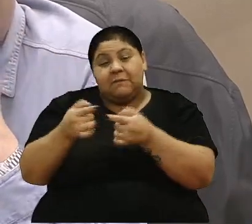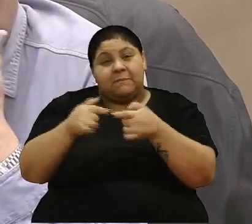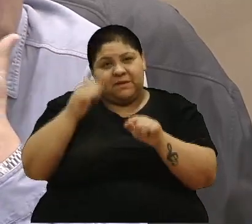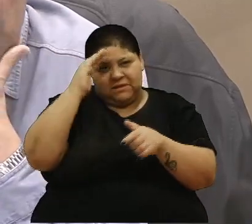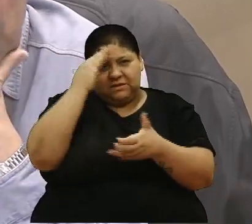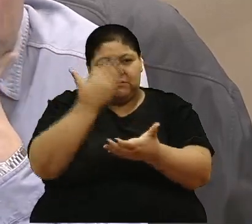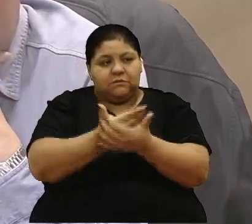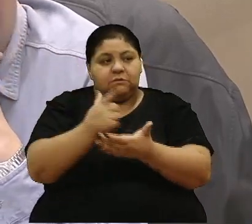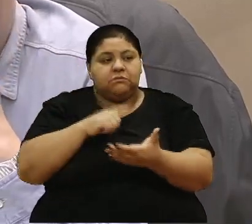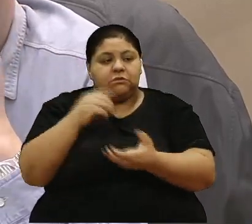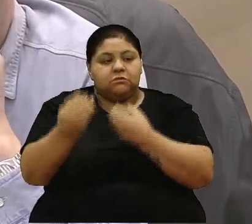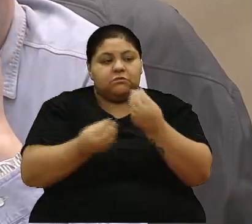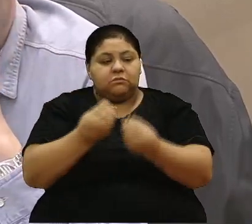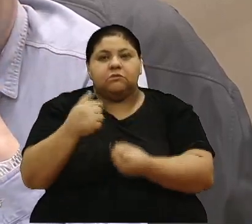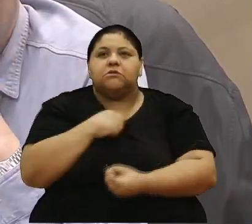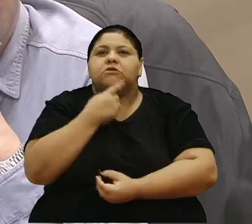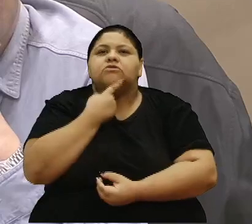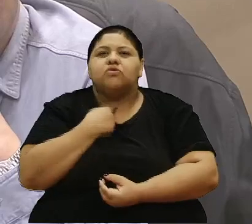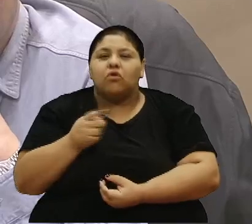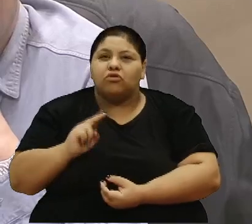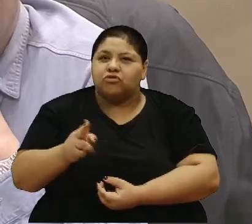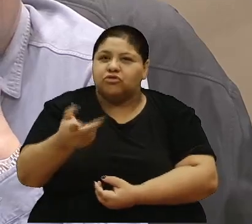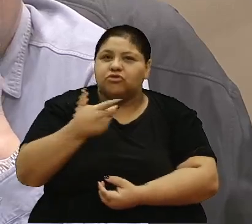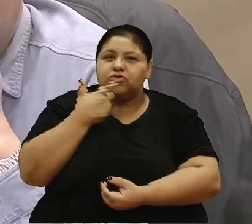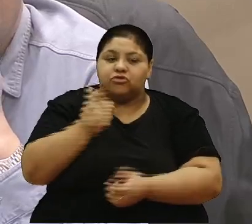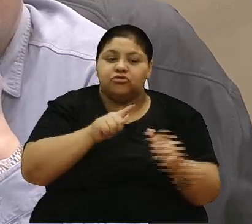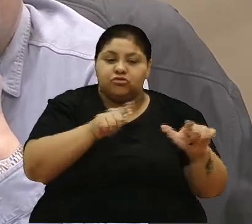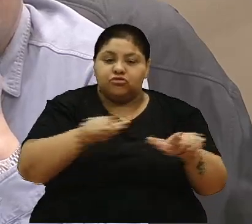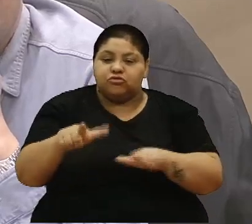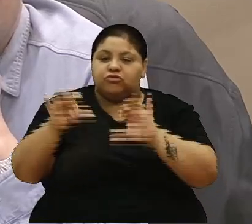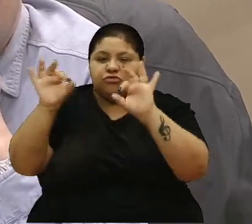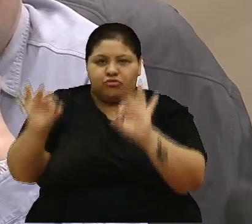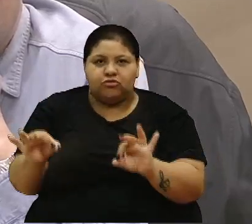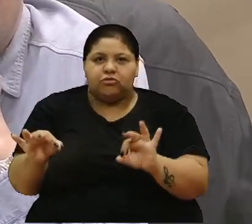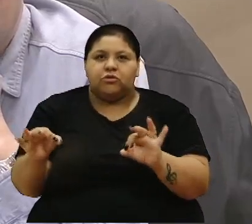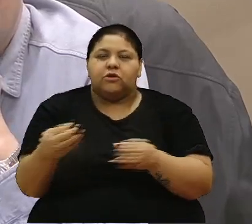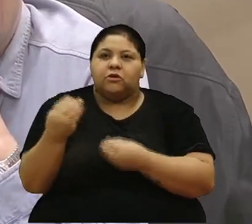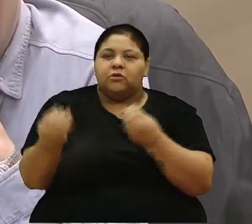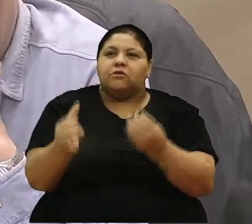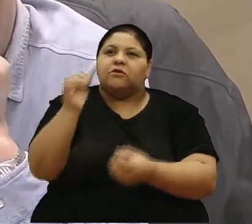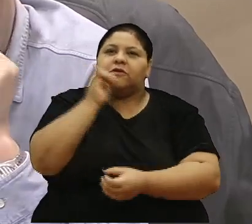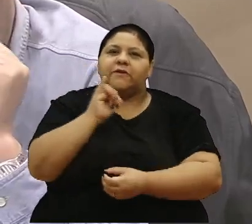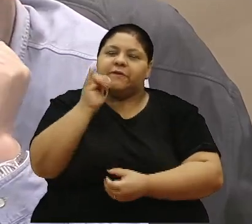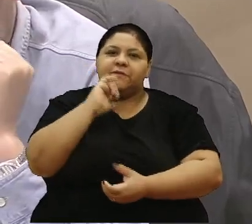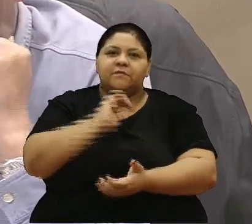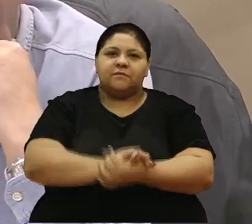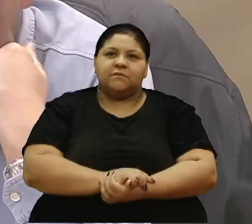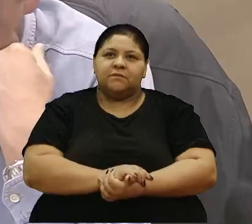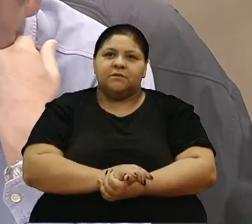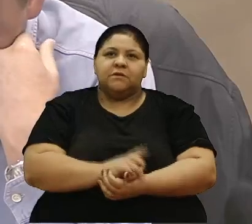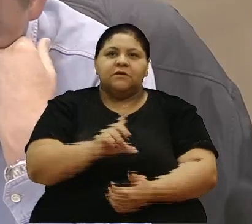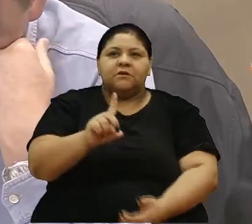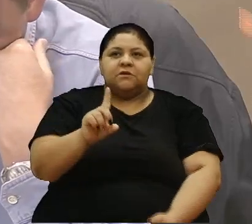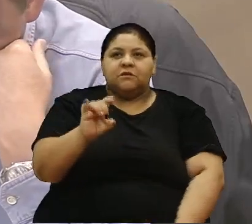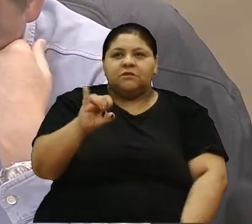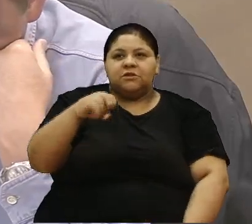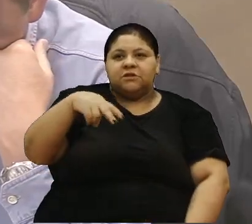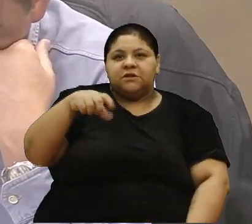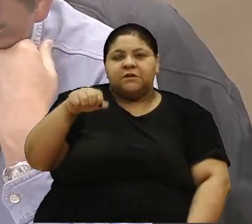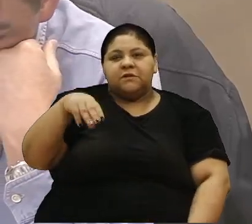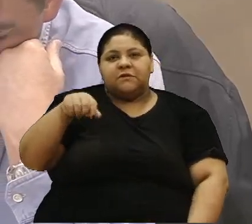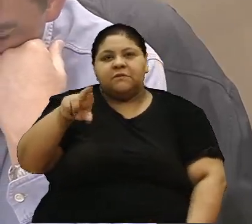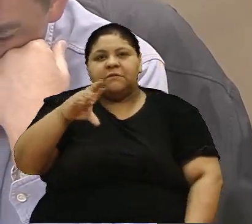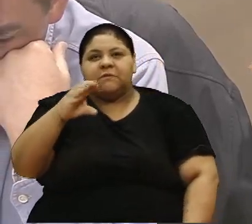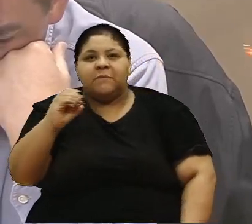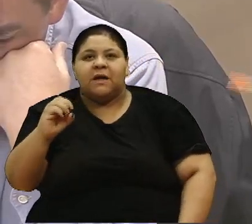certeza é que não tem como. Eu gosto sempre de citar os lugares que deram certo, e como, por exemplo, ali na Dinamarca. Ah, mas é um país, é